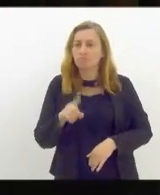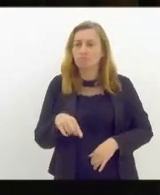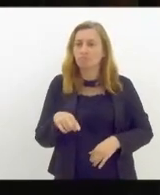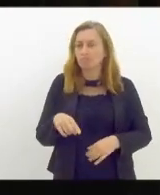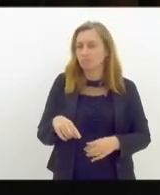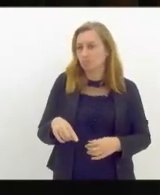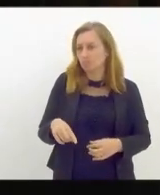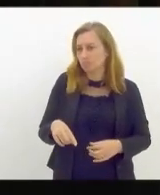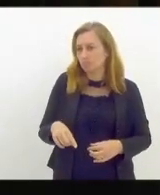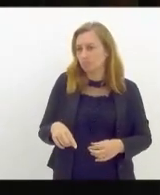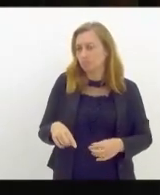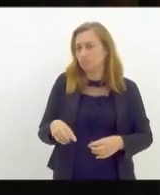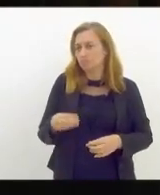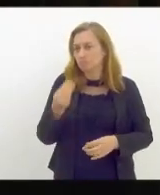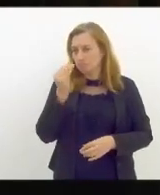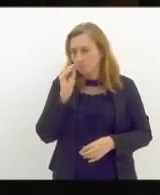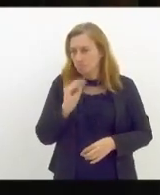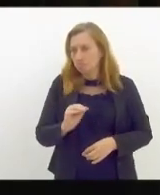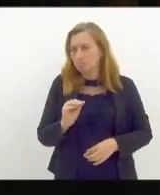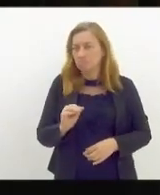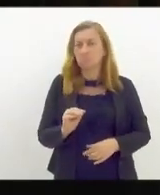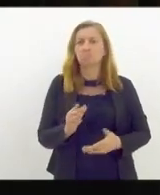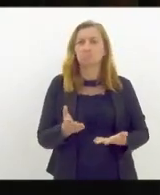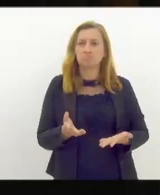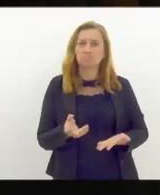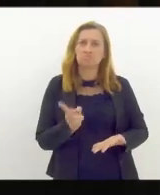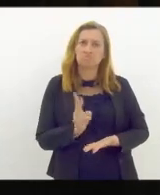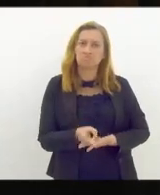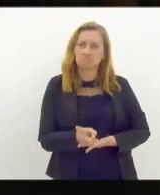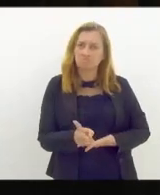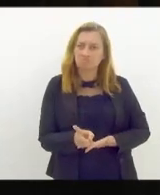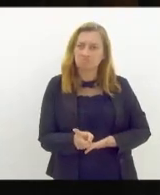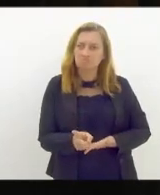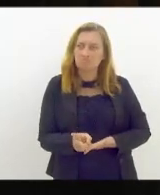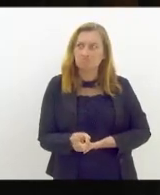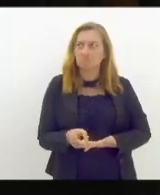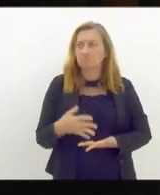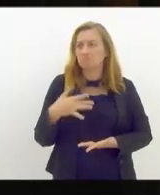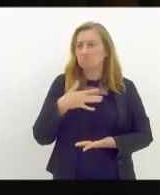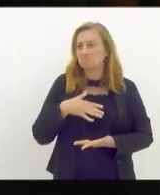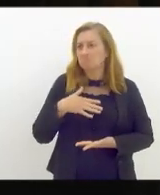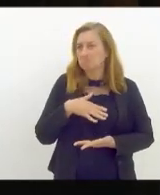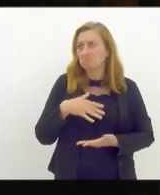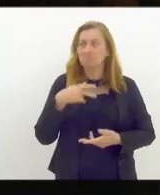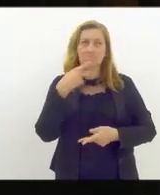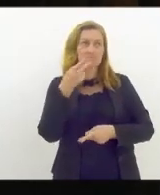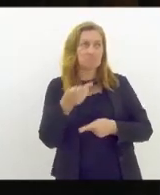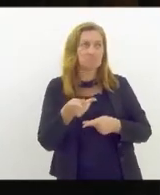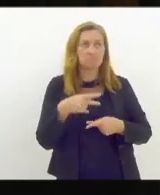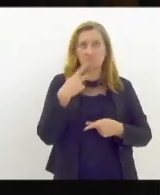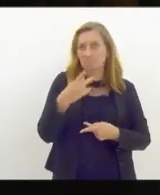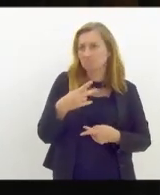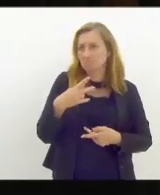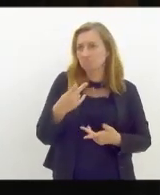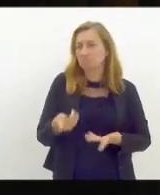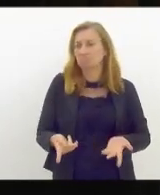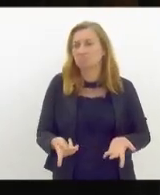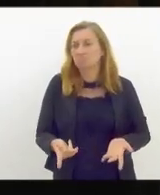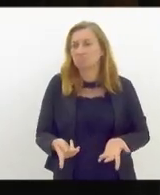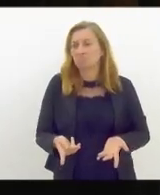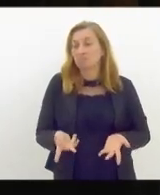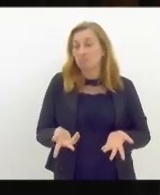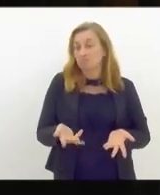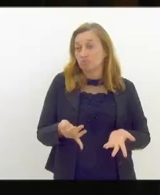negacionista, nunca negou isso, pelo contrário, sempre gostou de exaltar a sua ignorância,